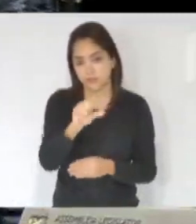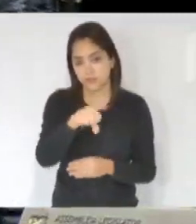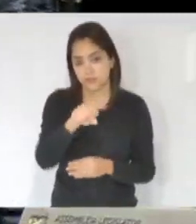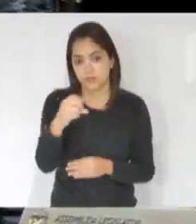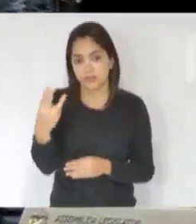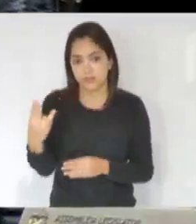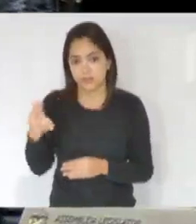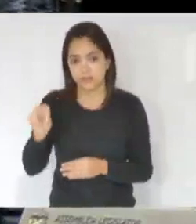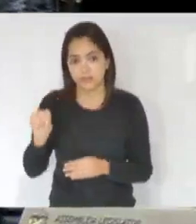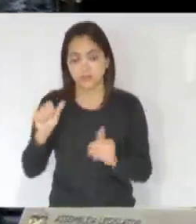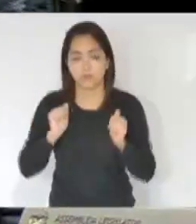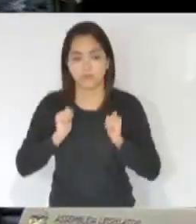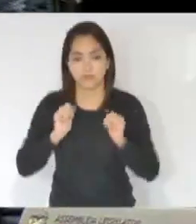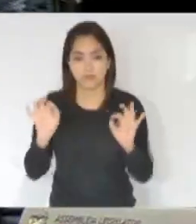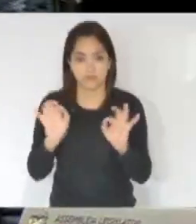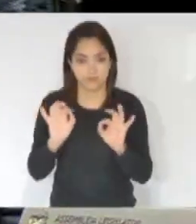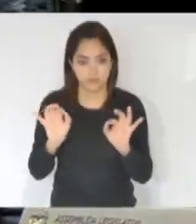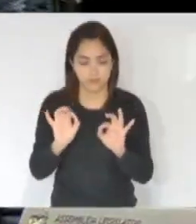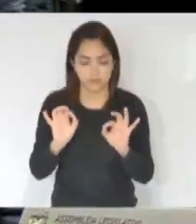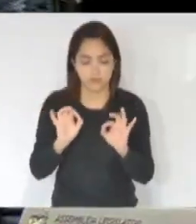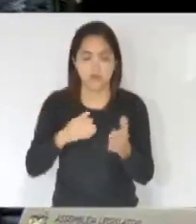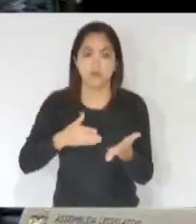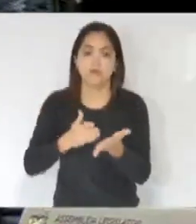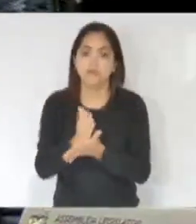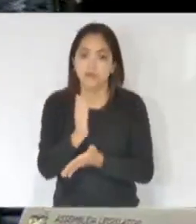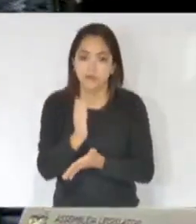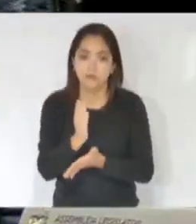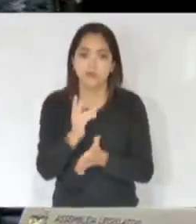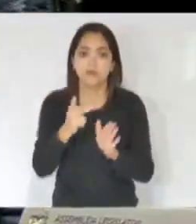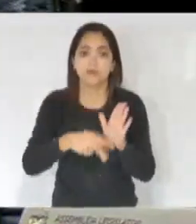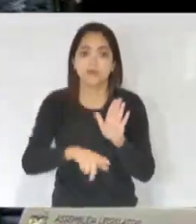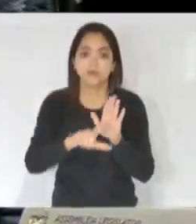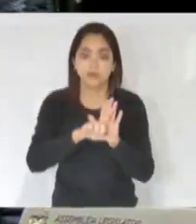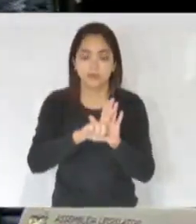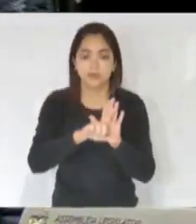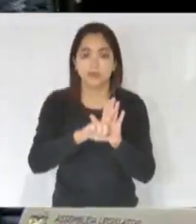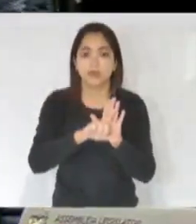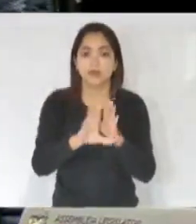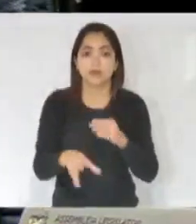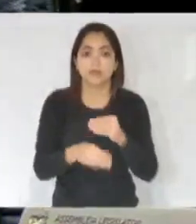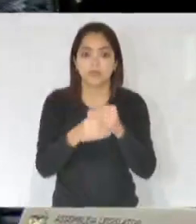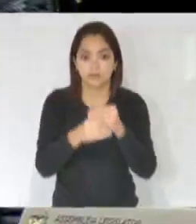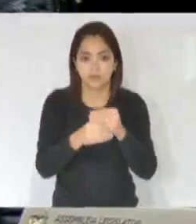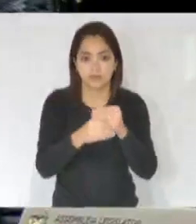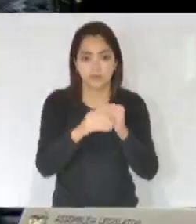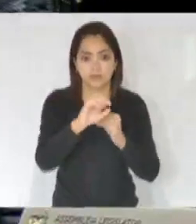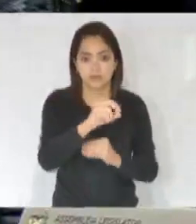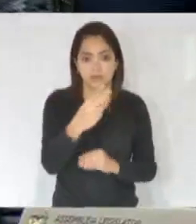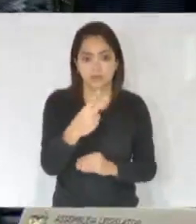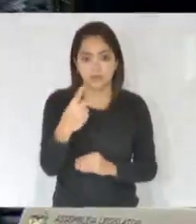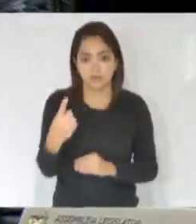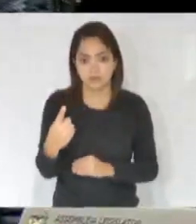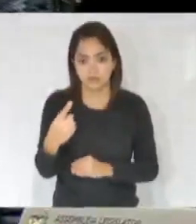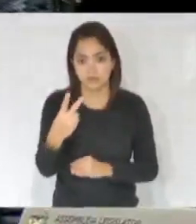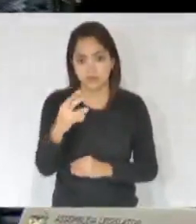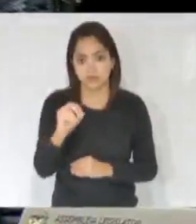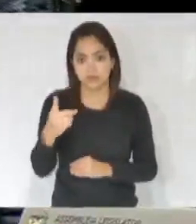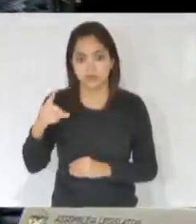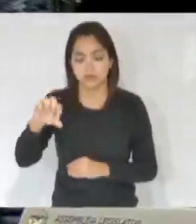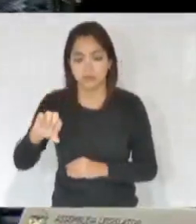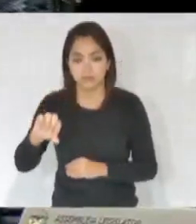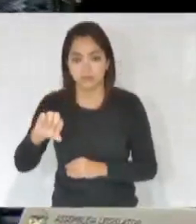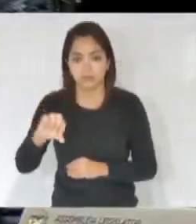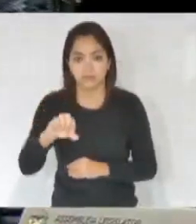não e sem qualquer abstenção. Foi aprovado em segundo turno pelo processo nominal o projeto de lei complementar número 021/2019 com a seguinte